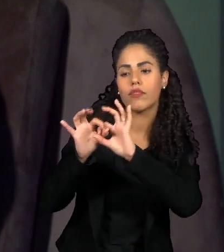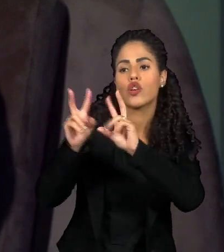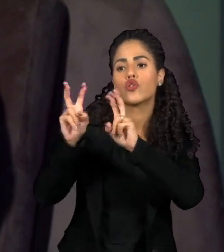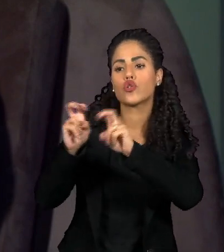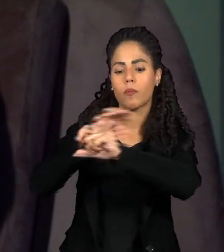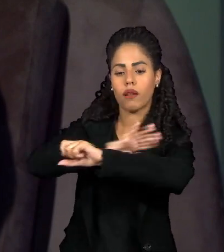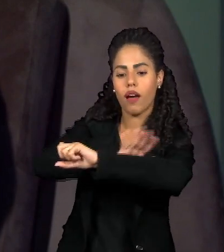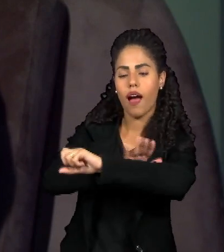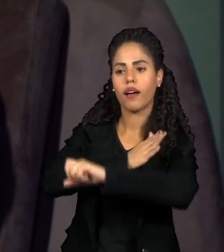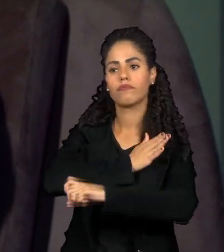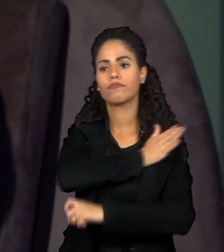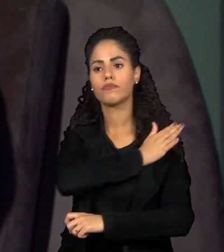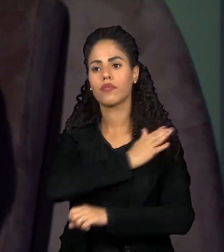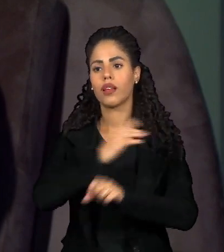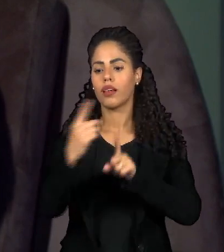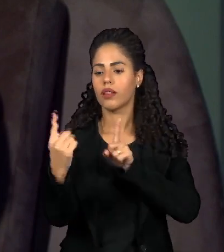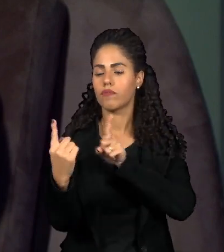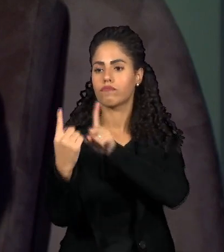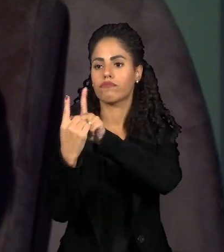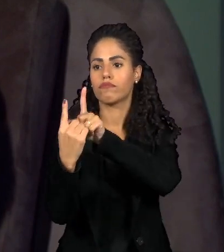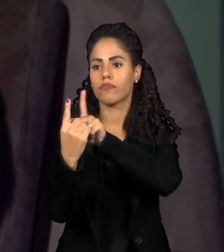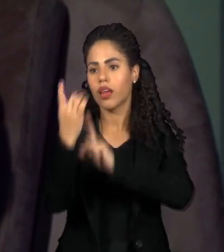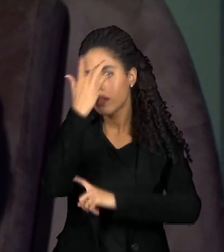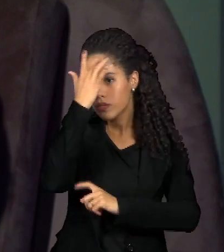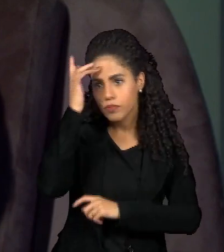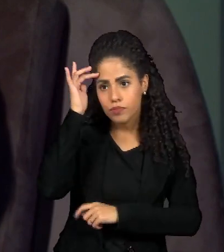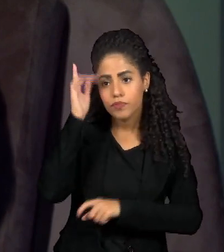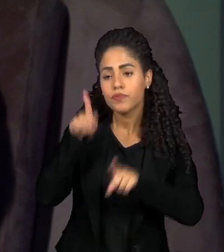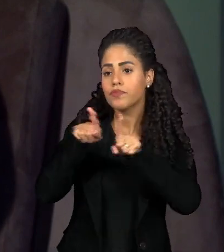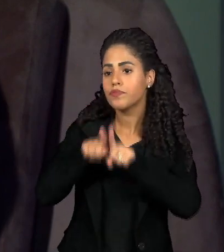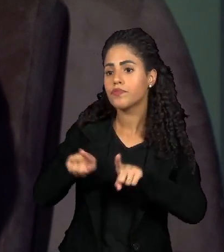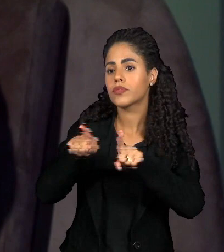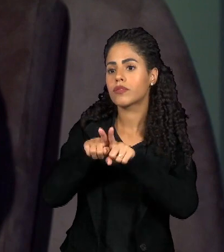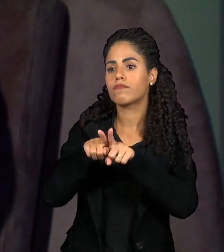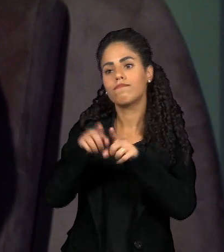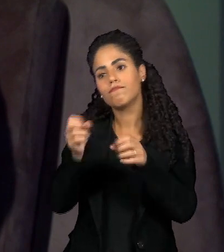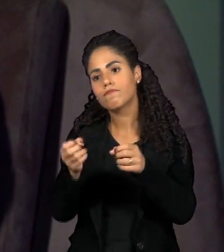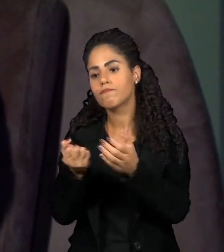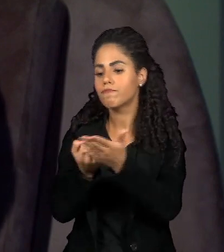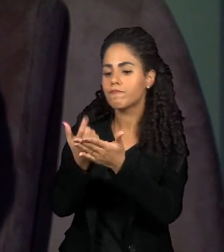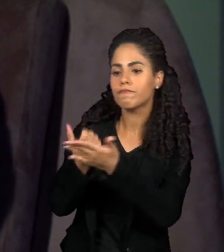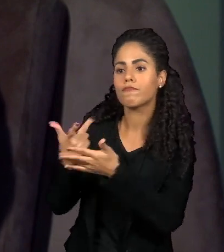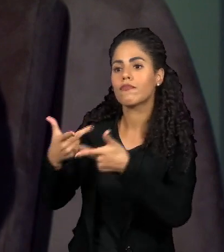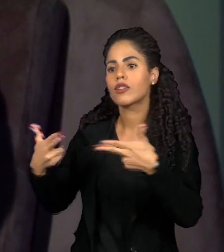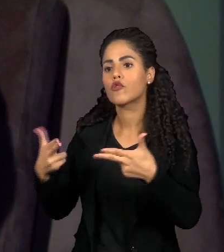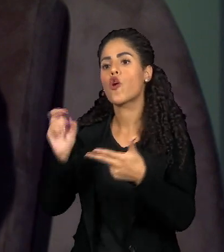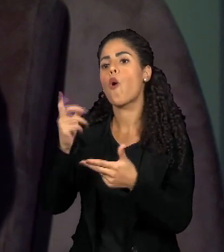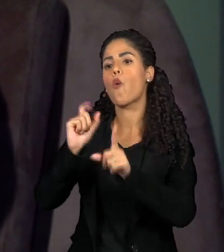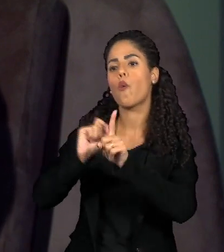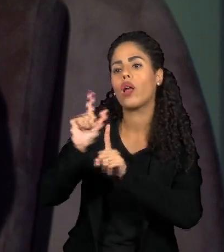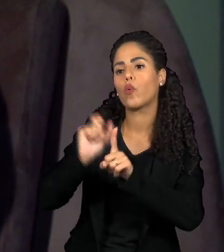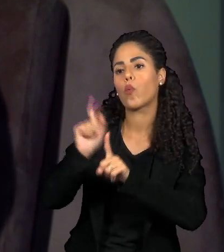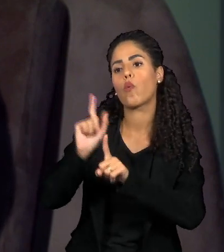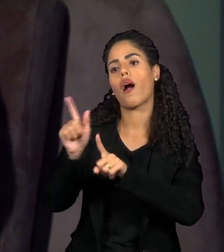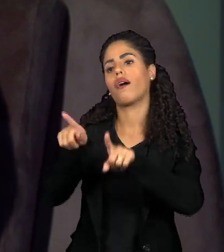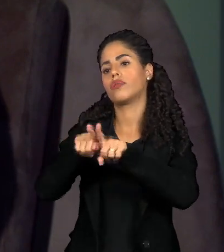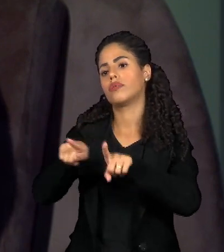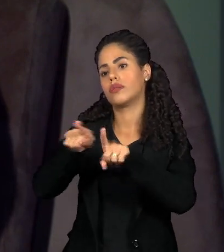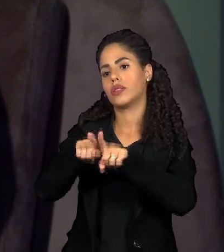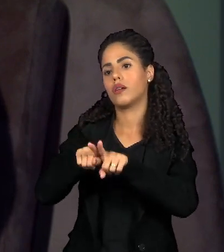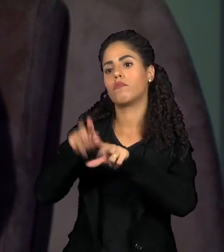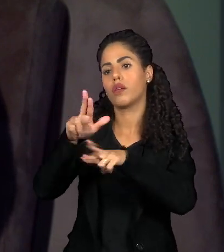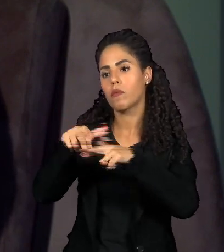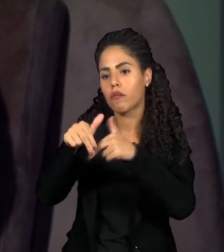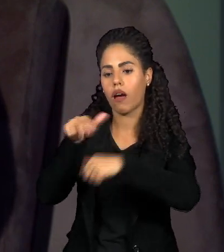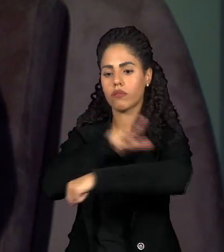discriminatório, né, de que impede acessos, inclusive que impede a aquisição ou mesmo a locação de imóveis em decorrência aí